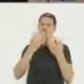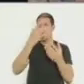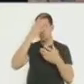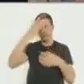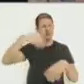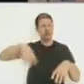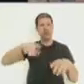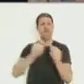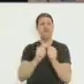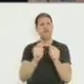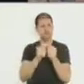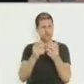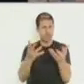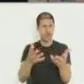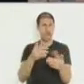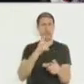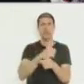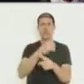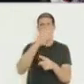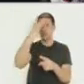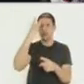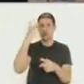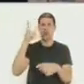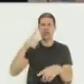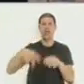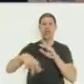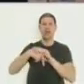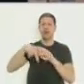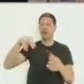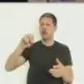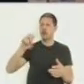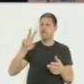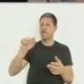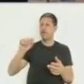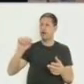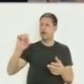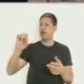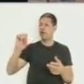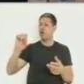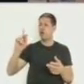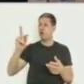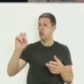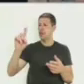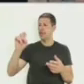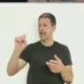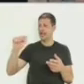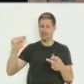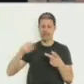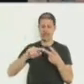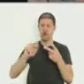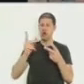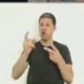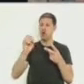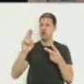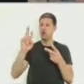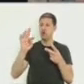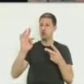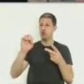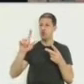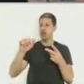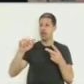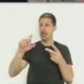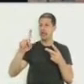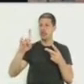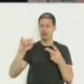encontrei muita gente de Nova Odessa, Hortolândia, Sumaré e fica aqui a minha gratidão a todos e a diretoria do